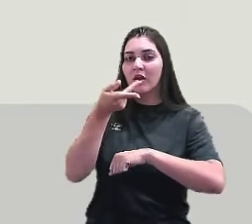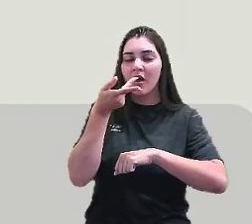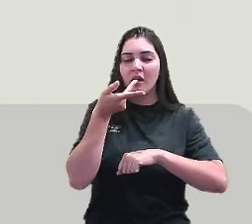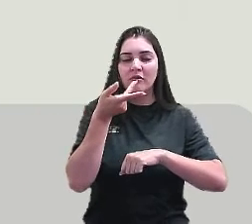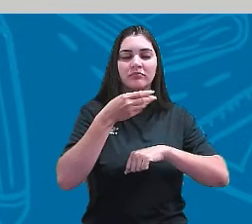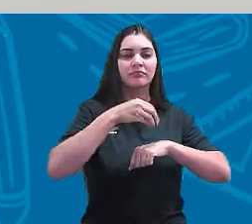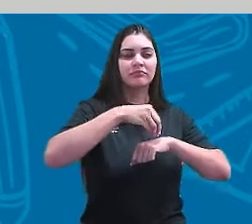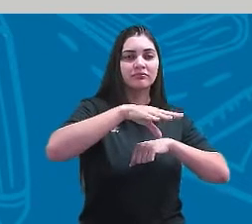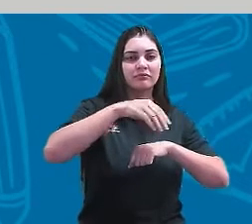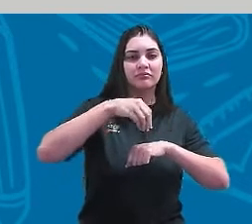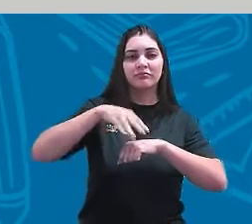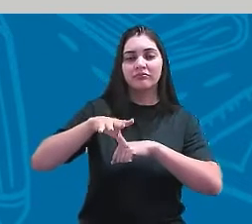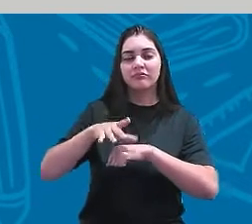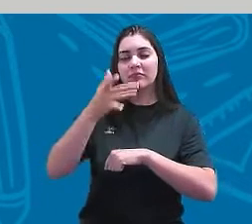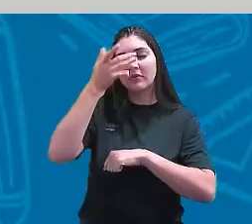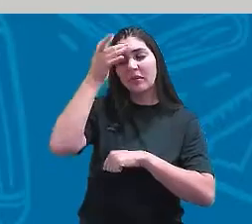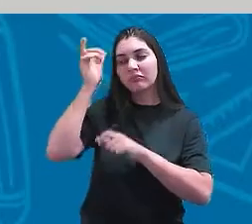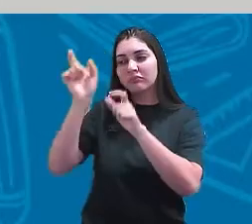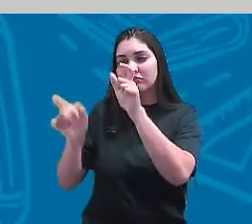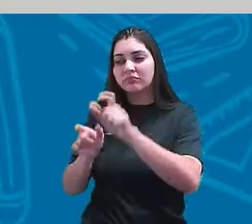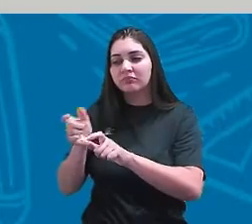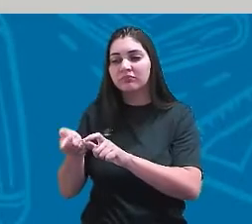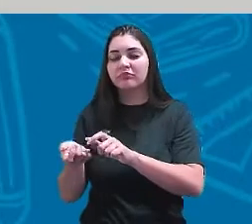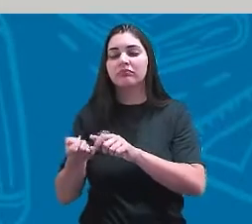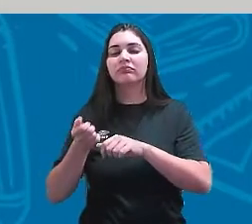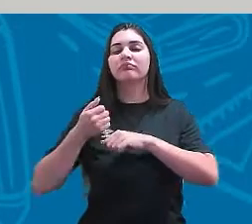de geração para geração.